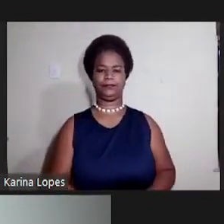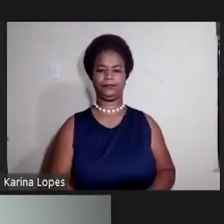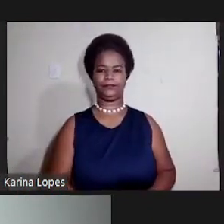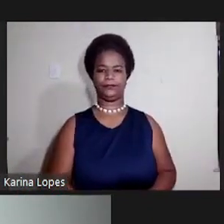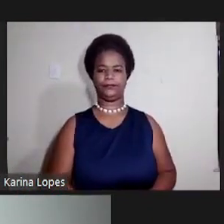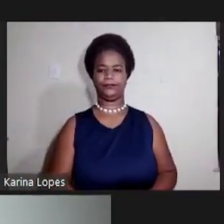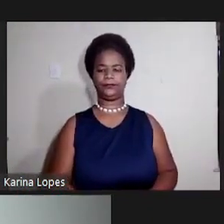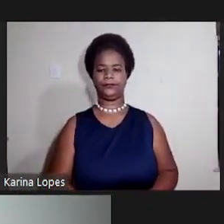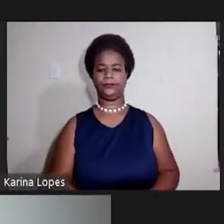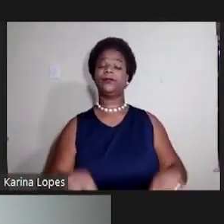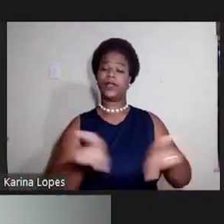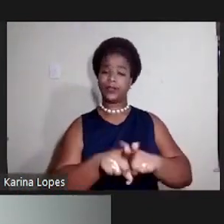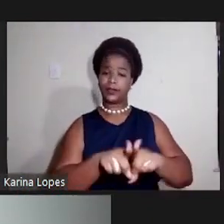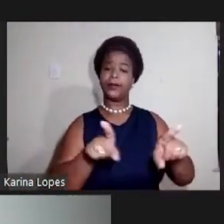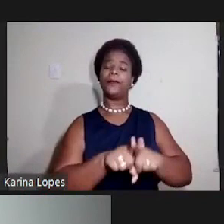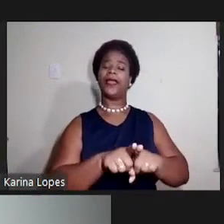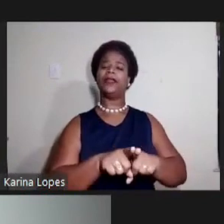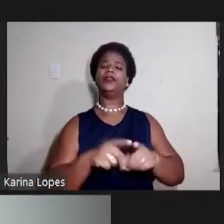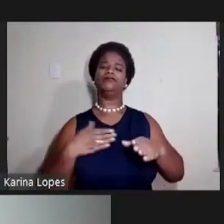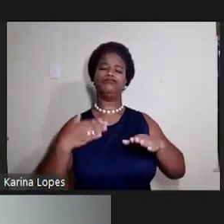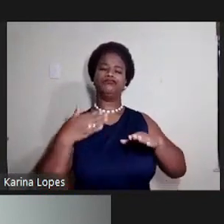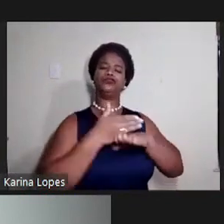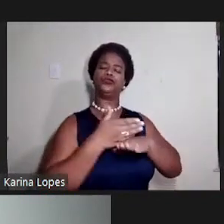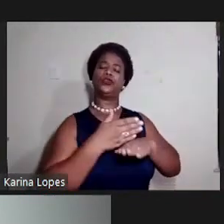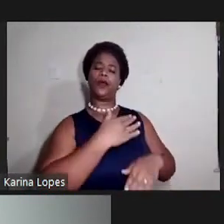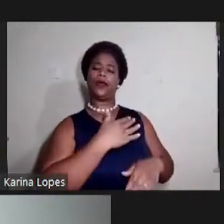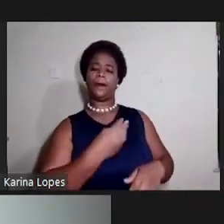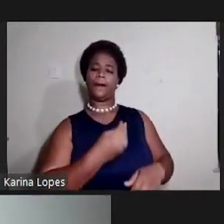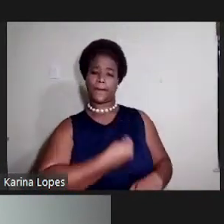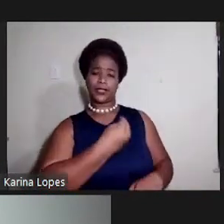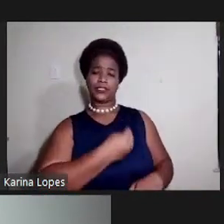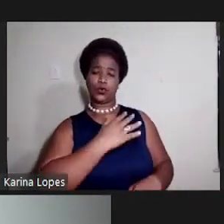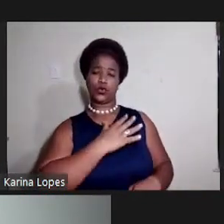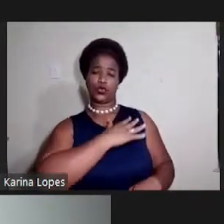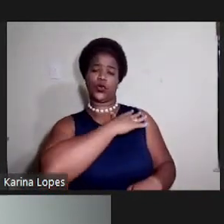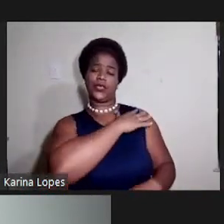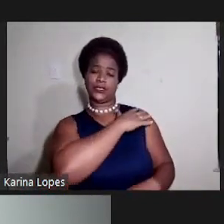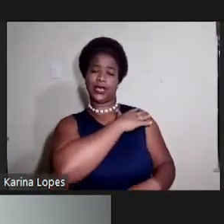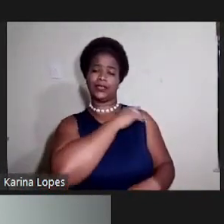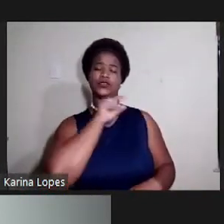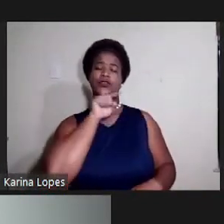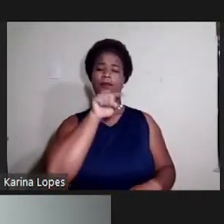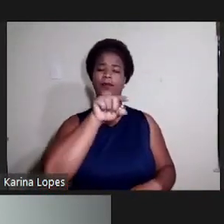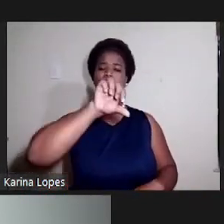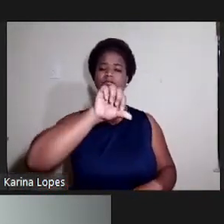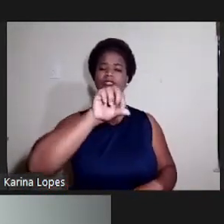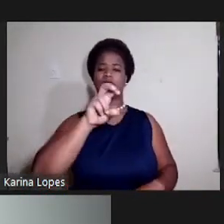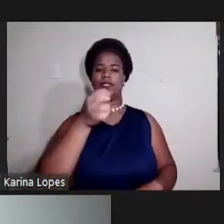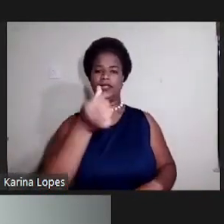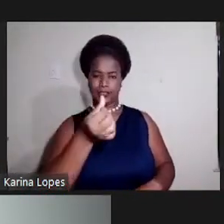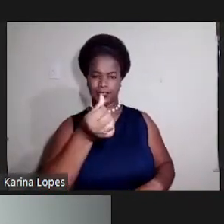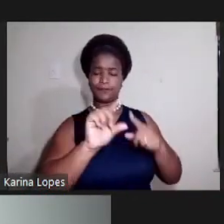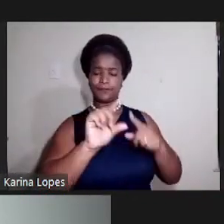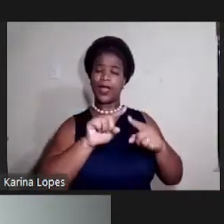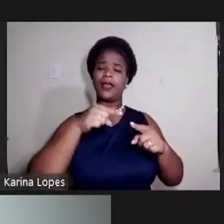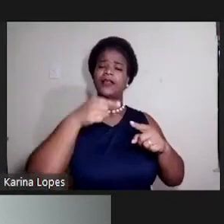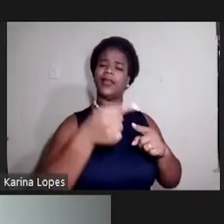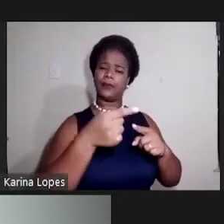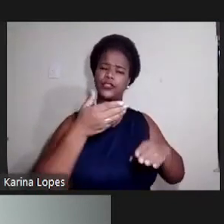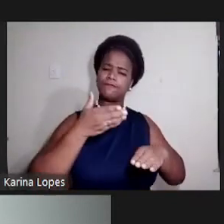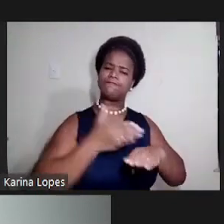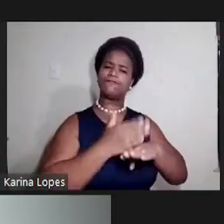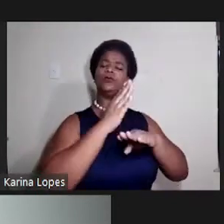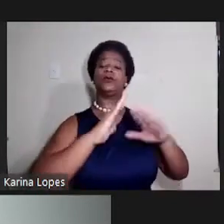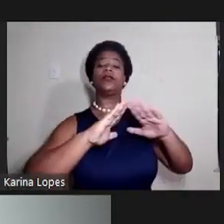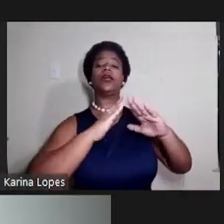Incorporou ao Exército Brasileiro em Natal, em 1956, e depois foi aprovado na Escola de